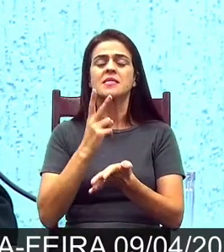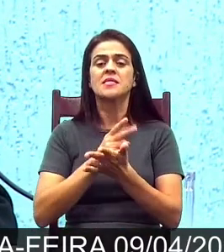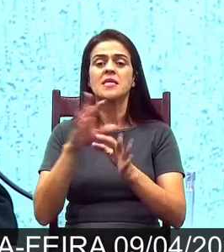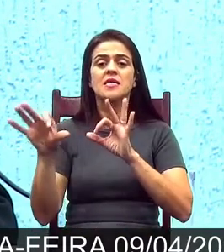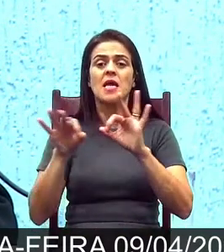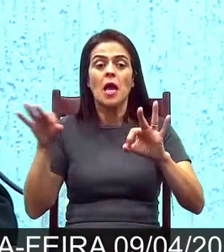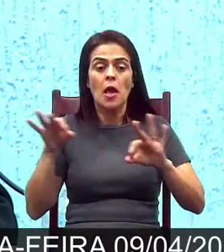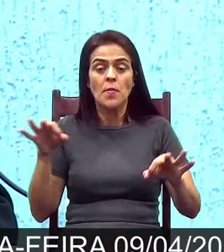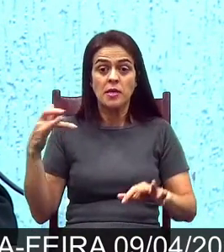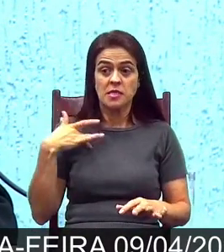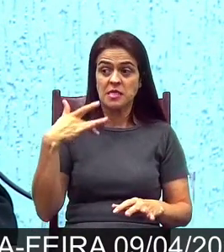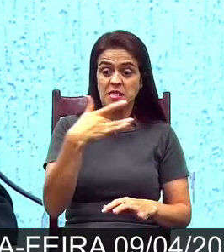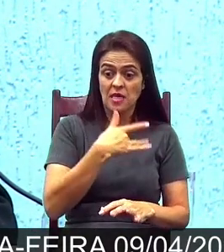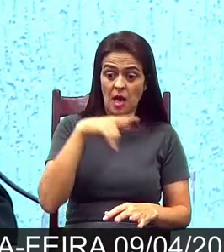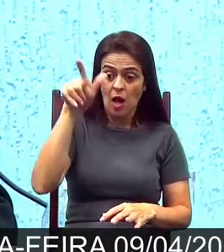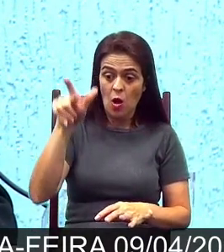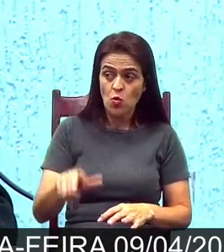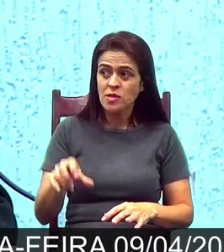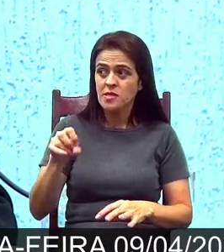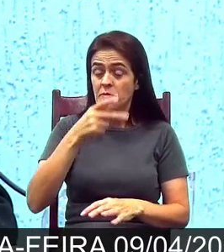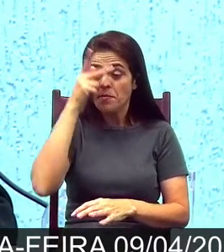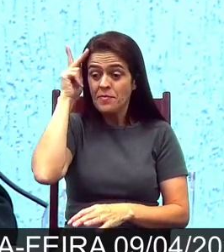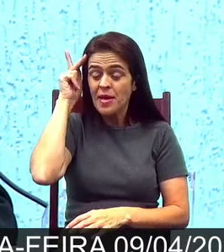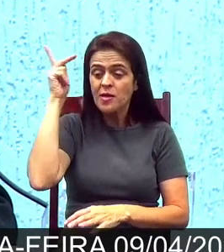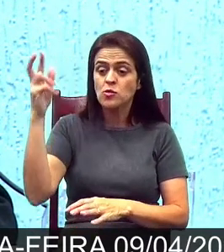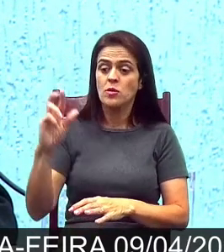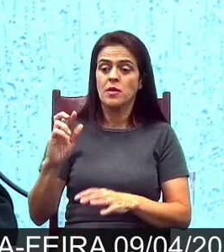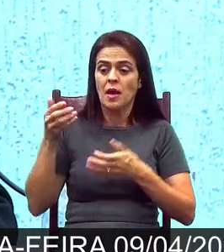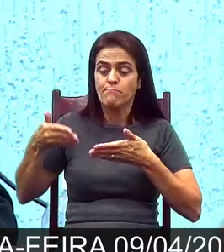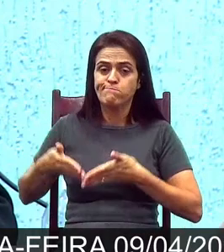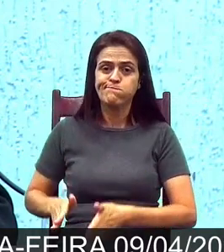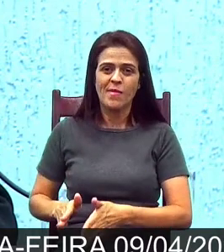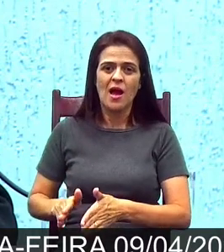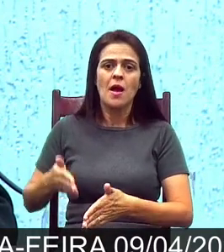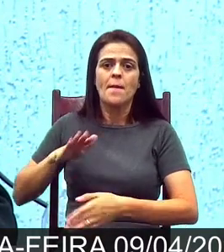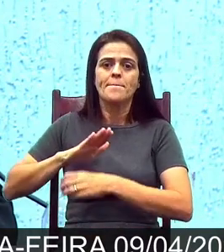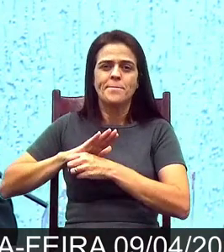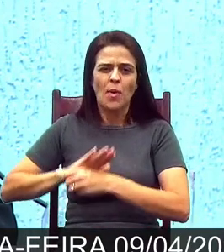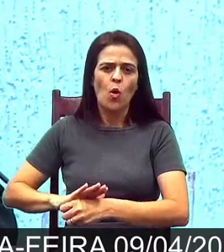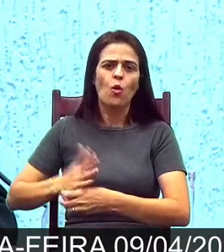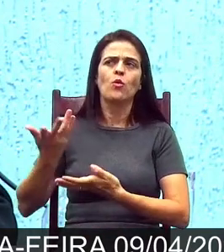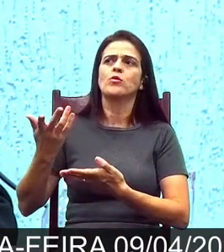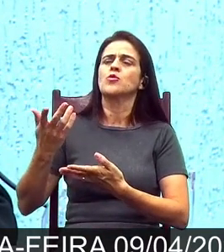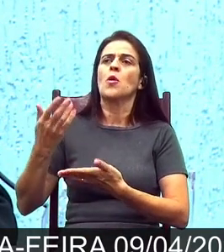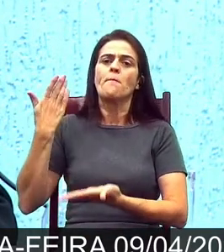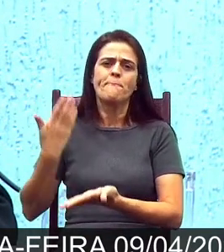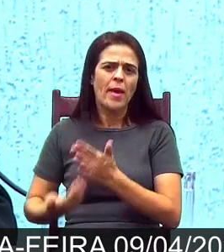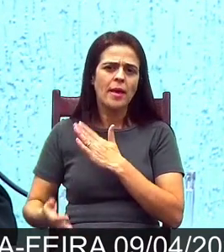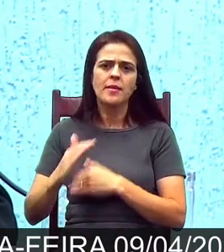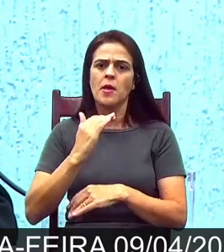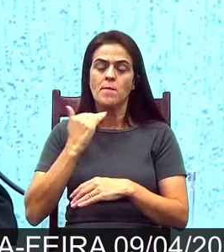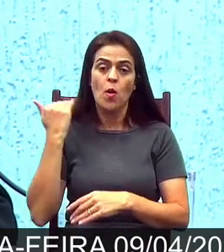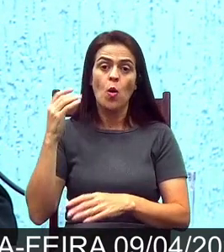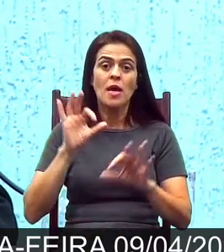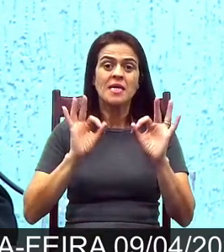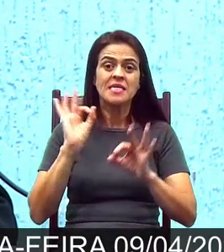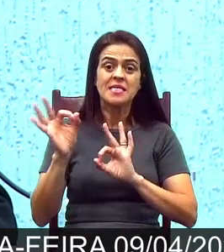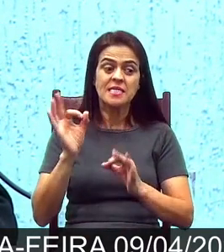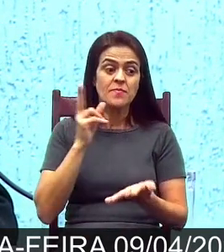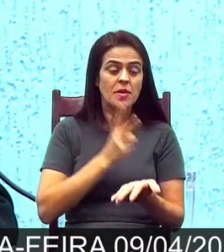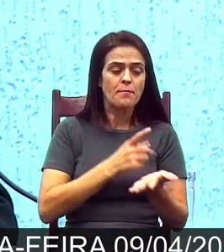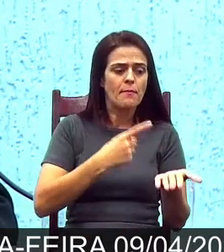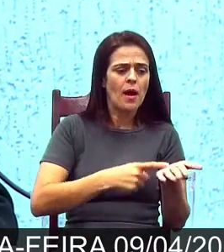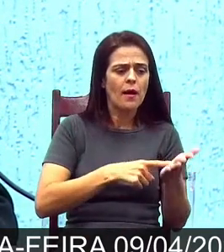serviço de saúde que atende os casos de perda gestacional e neonatal. 6º. Prestar apoio psicológico, eventuais exames e consultas